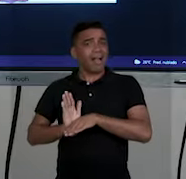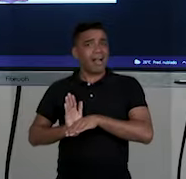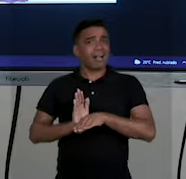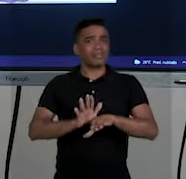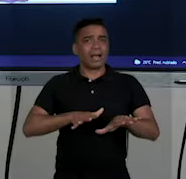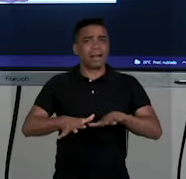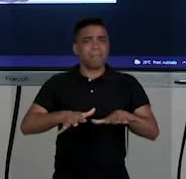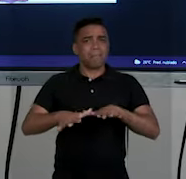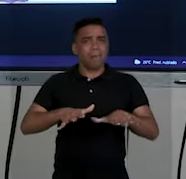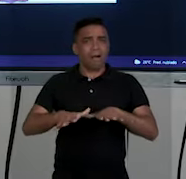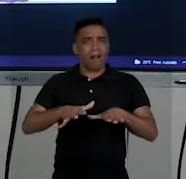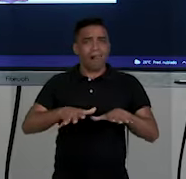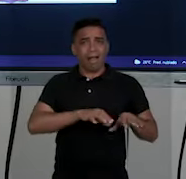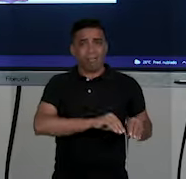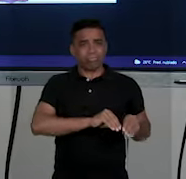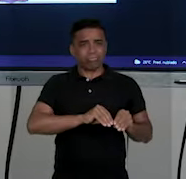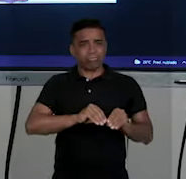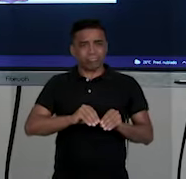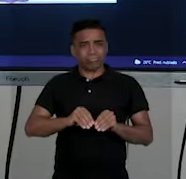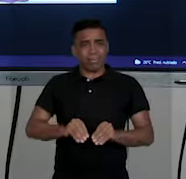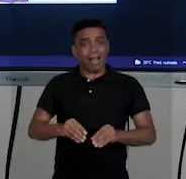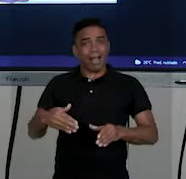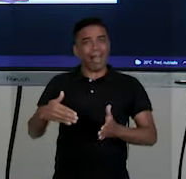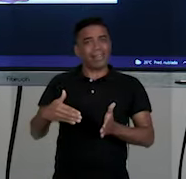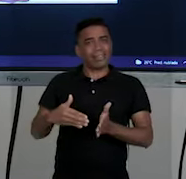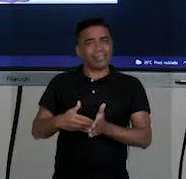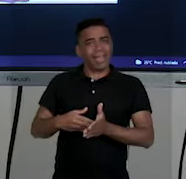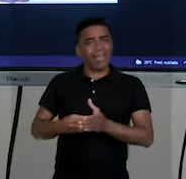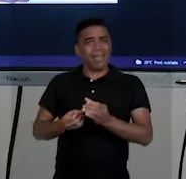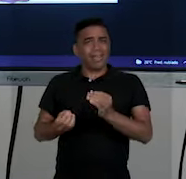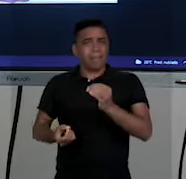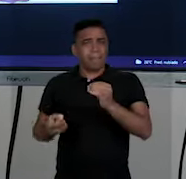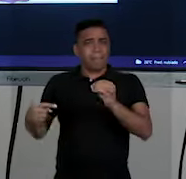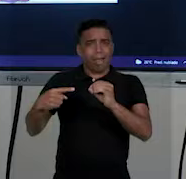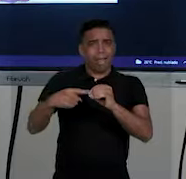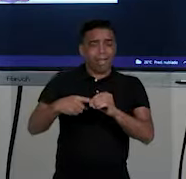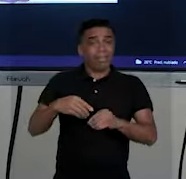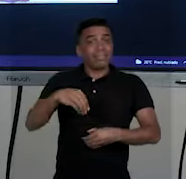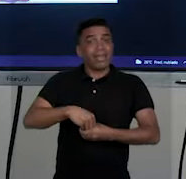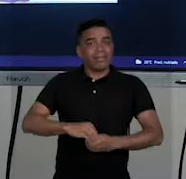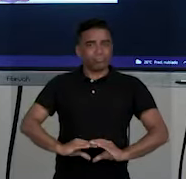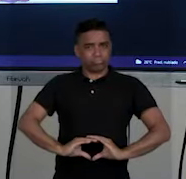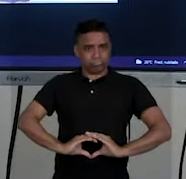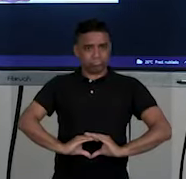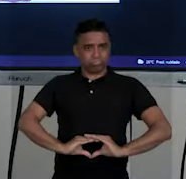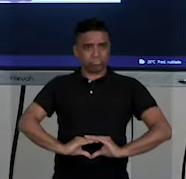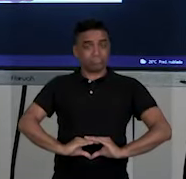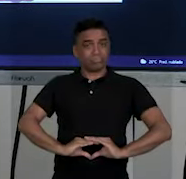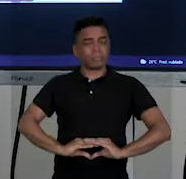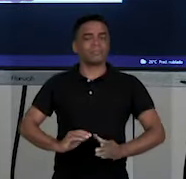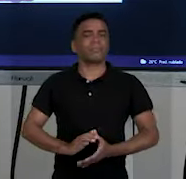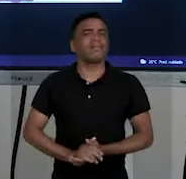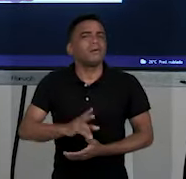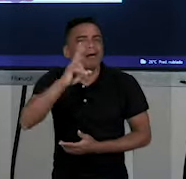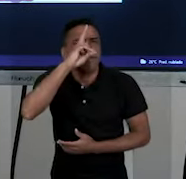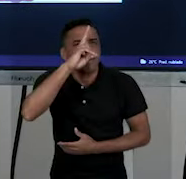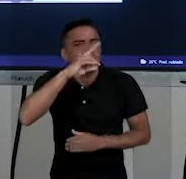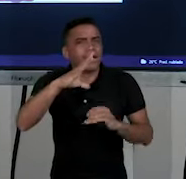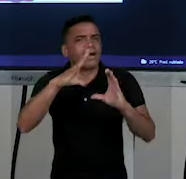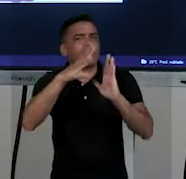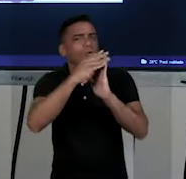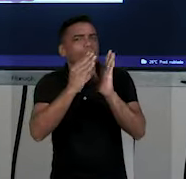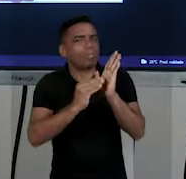facilitado até a chegada aqui do útero. E só para complementar também, e para relembrar um conteúdo, nós falamos